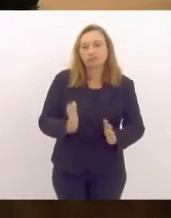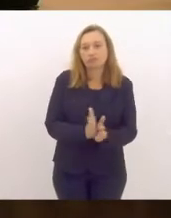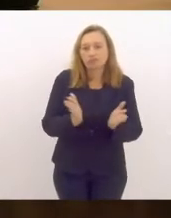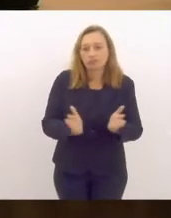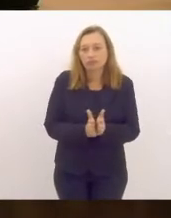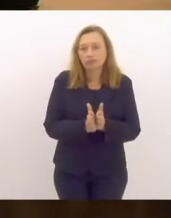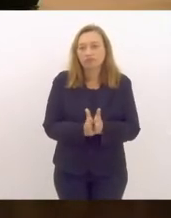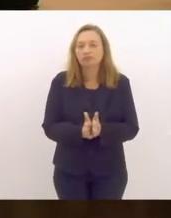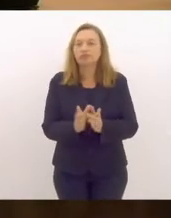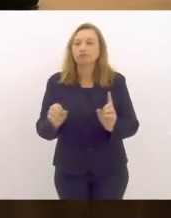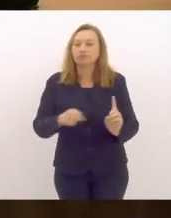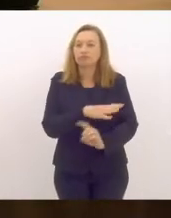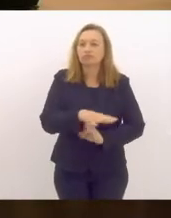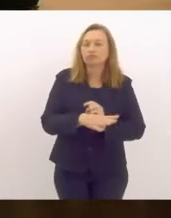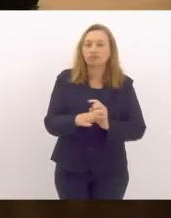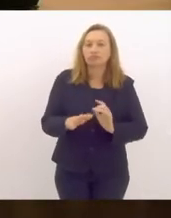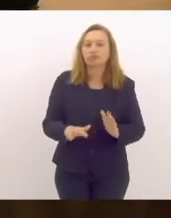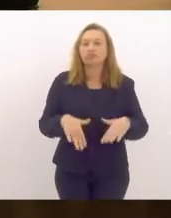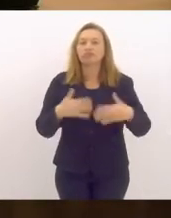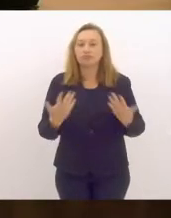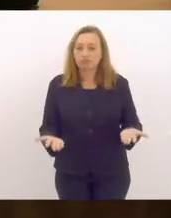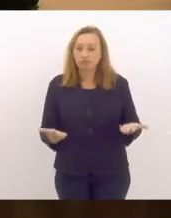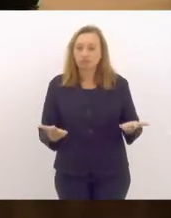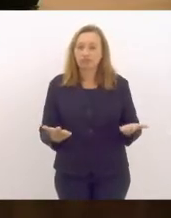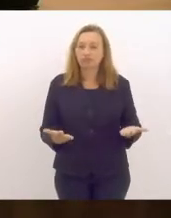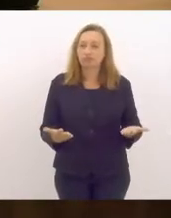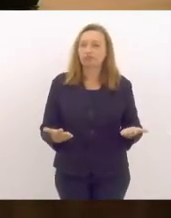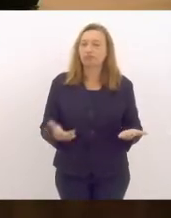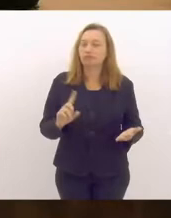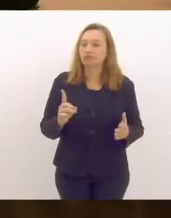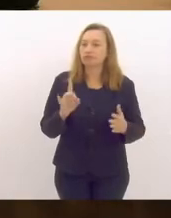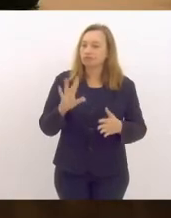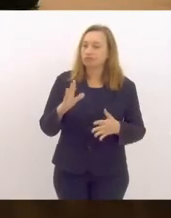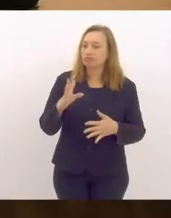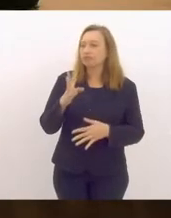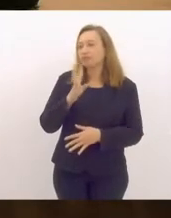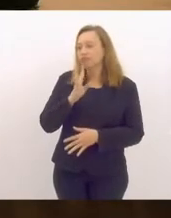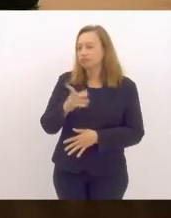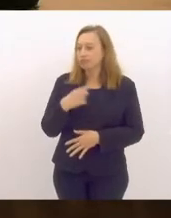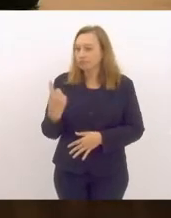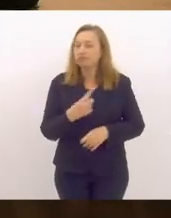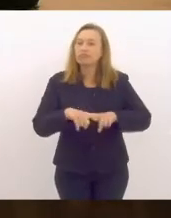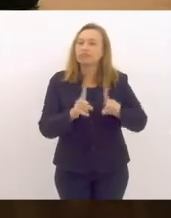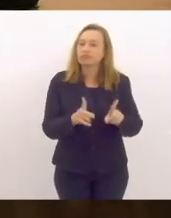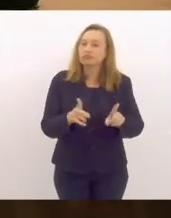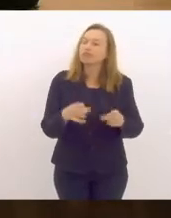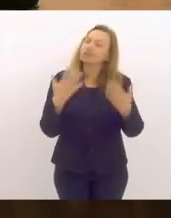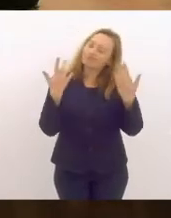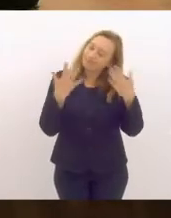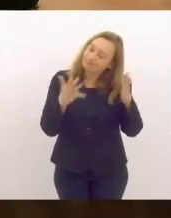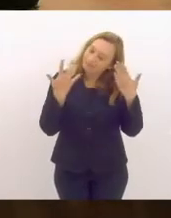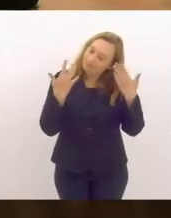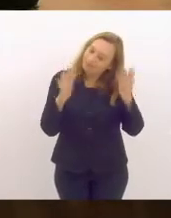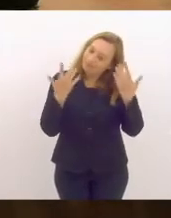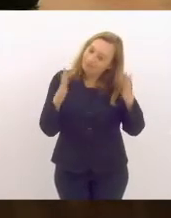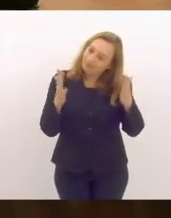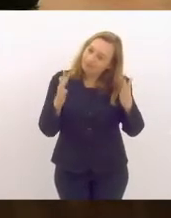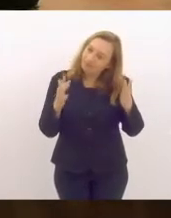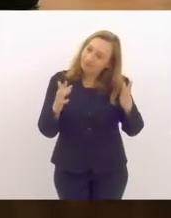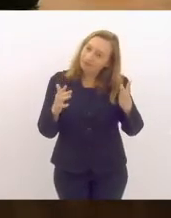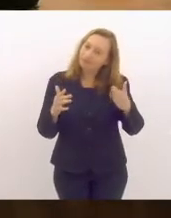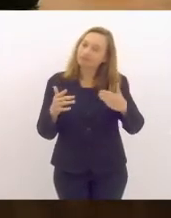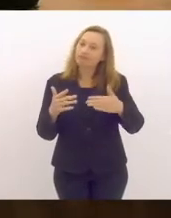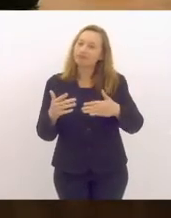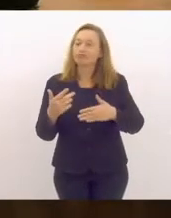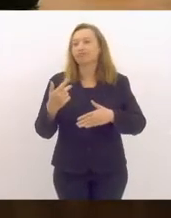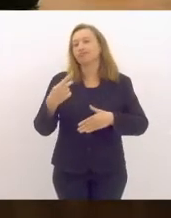dessa sociedade. Então, sem dúvida nenhuma, cabe aqui não só o nosso reconhecimento, mas como parabenizá-lo pela excelente